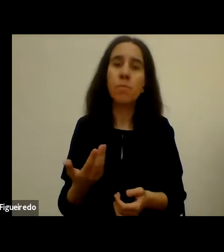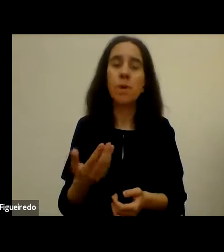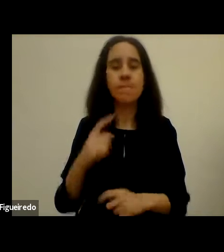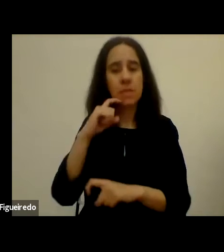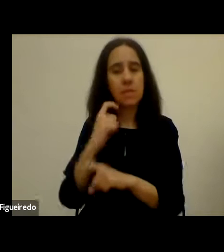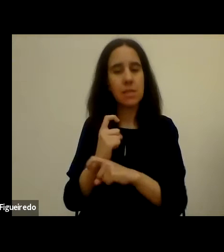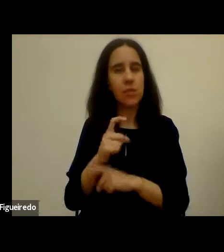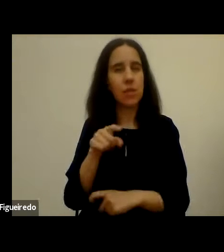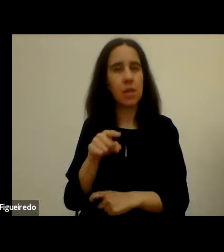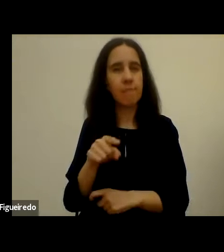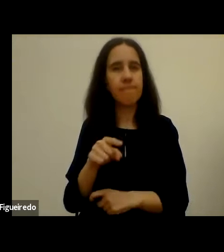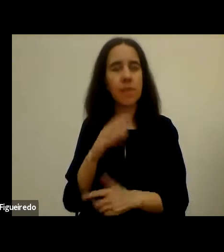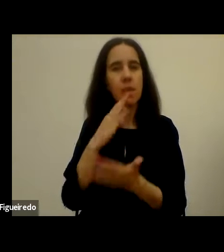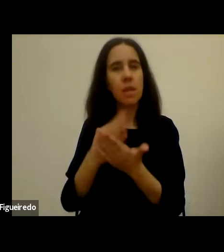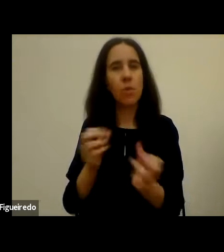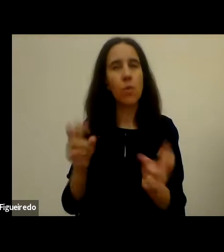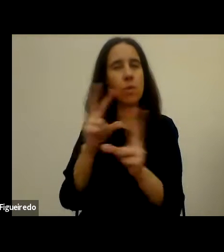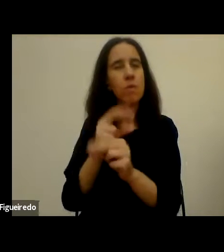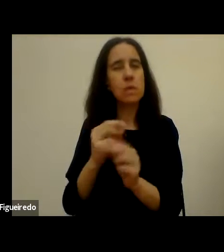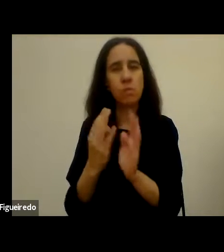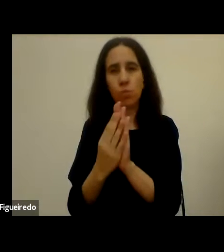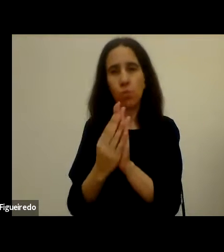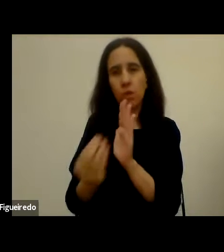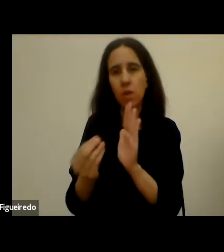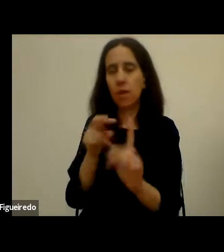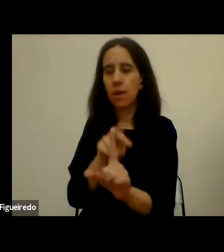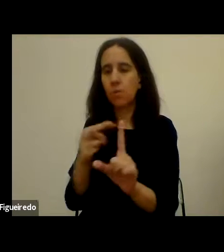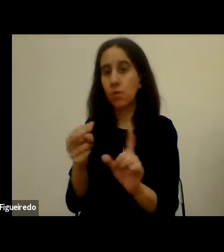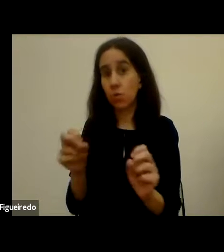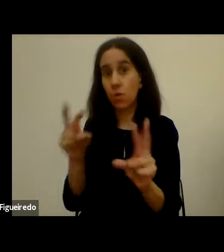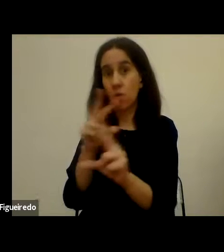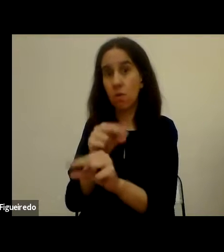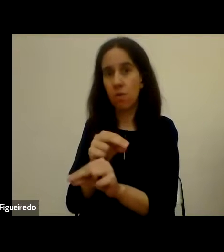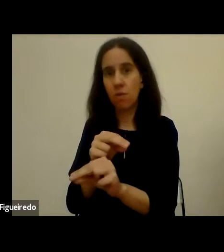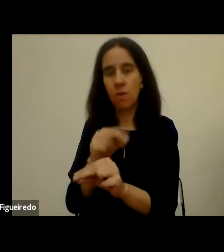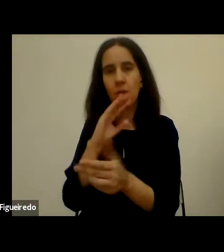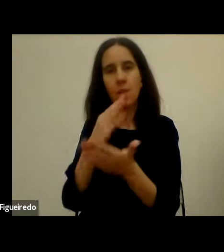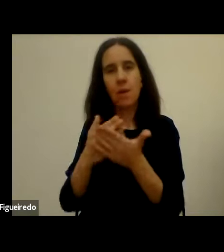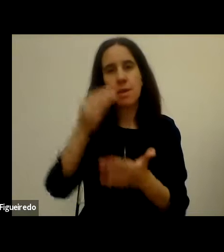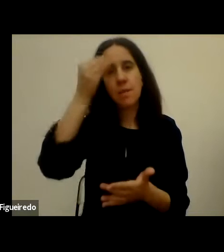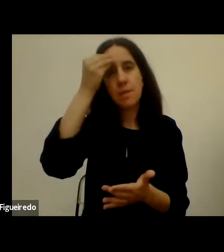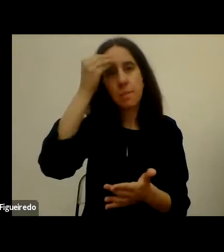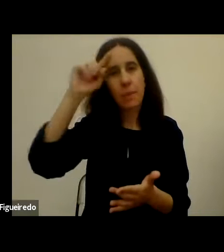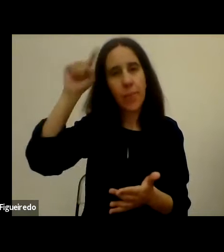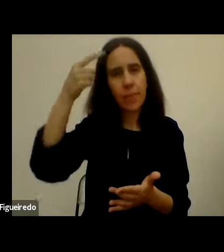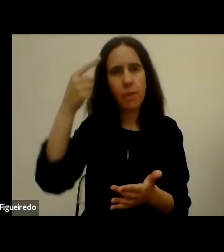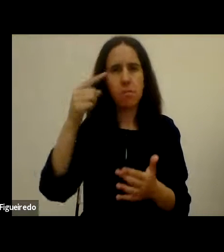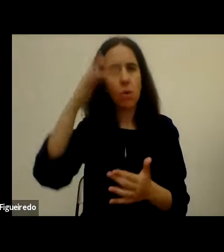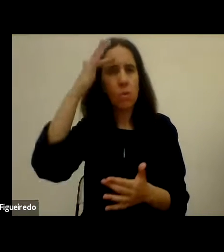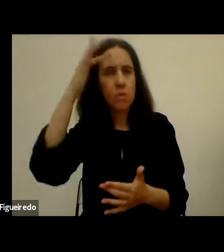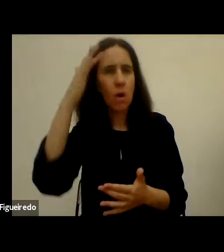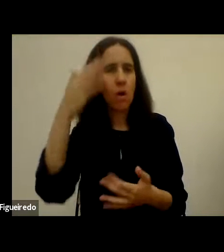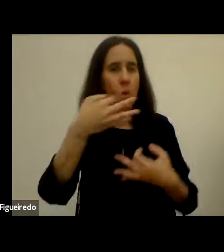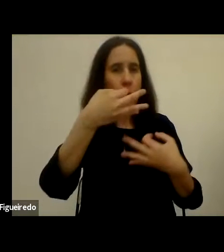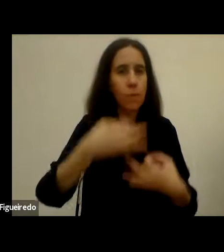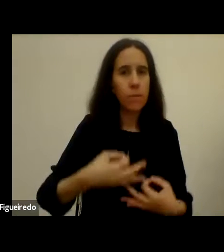exigem aqui novos modelos e novas abordagens de saberes, quer conceptuais, quer